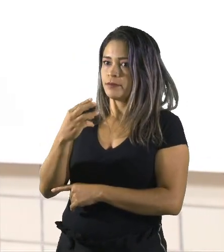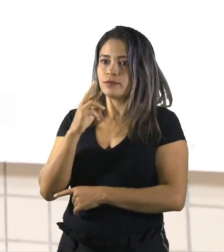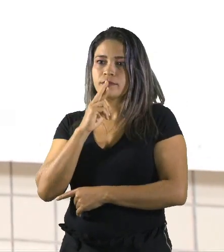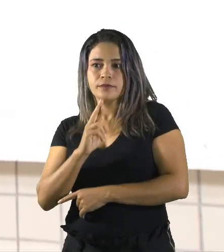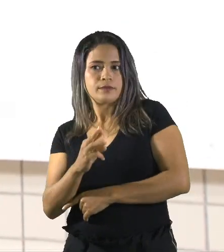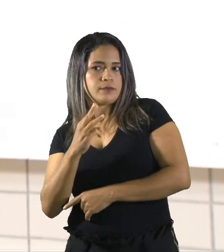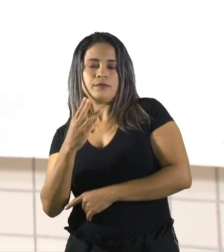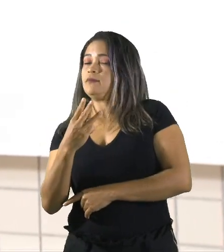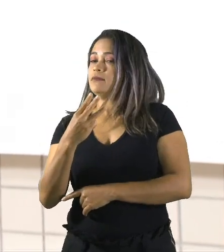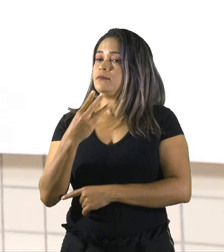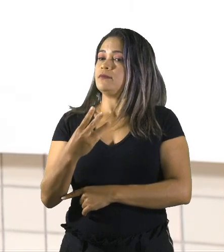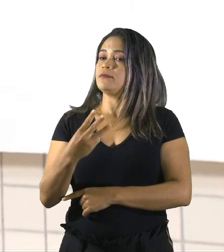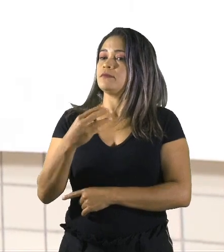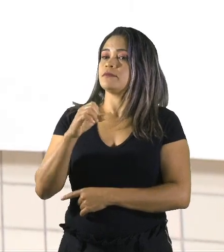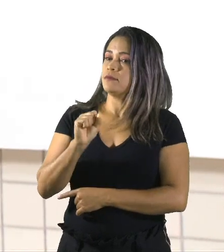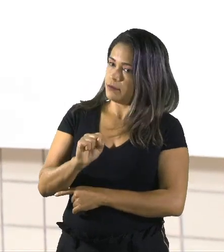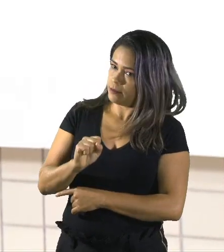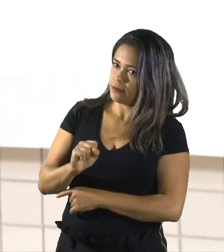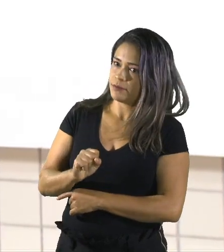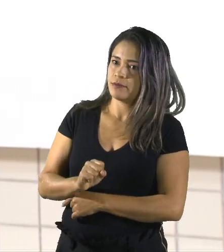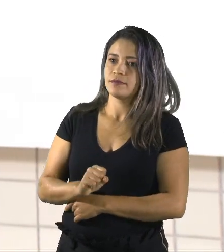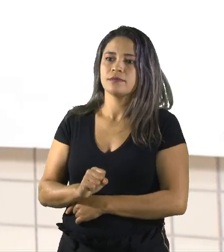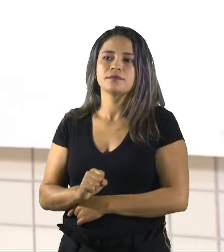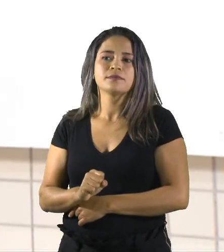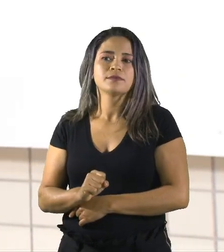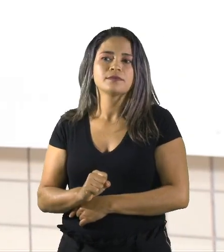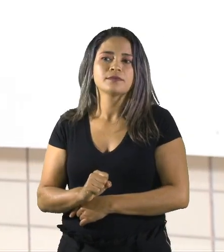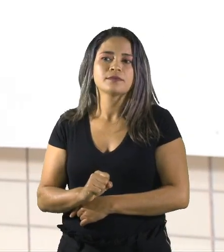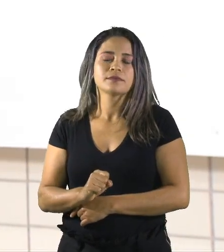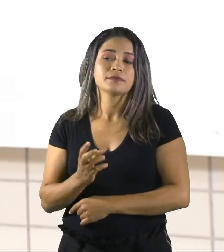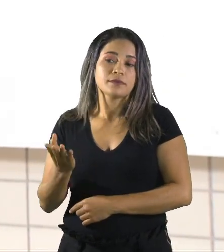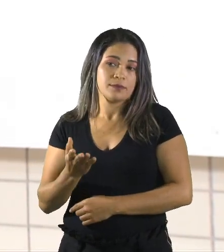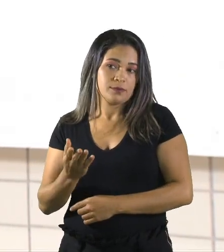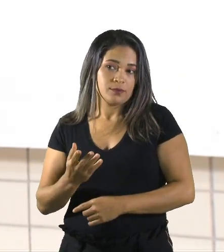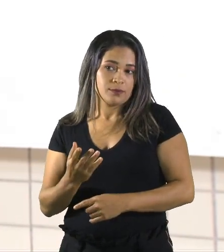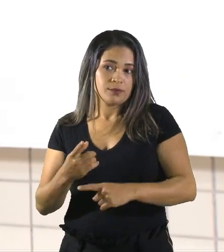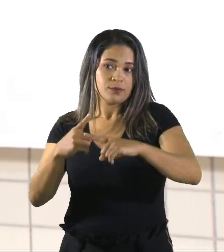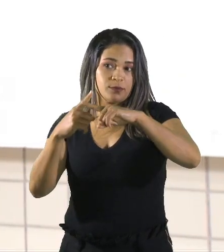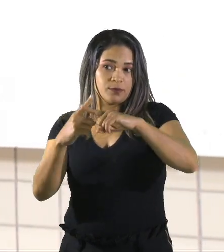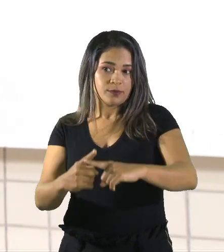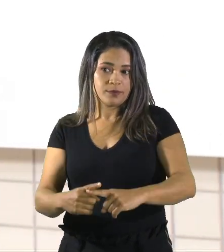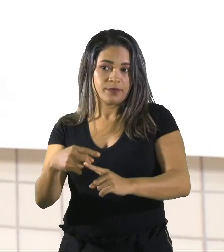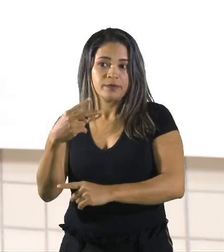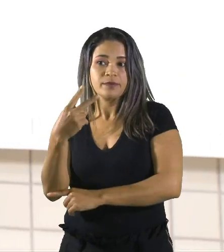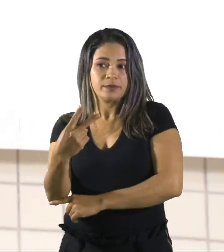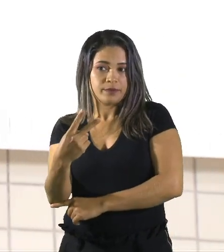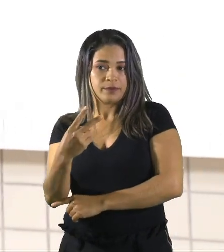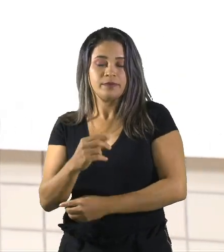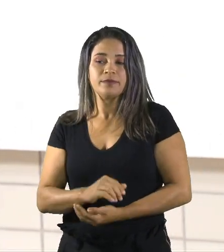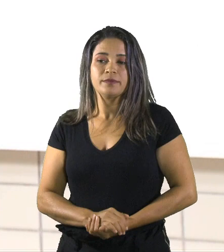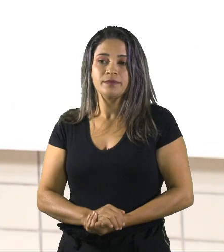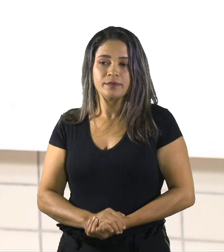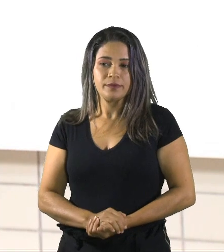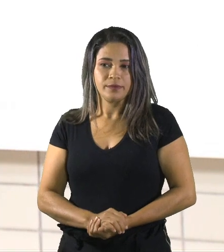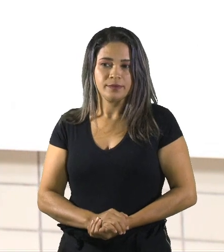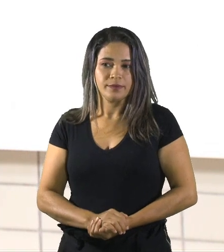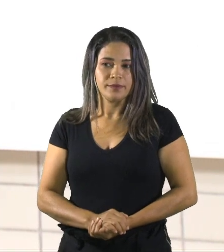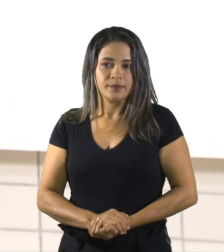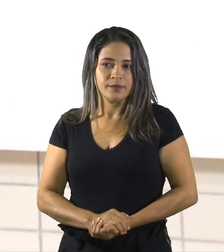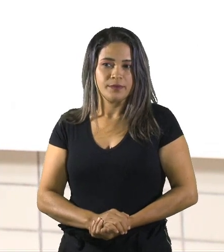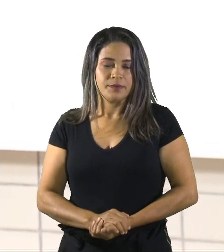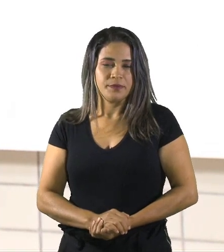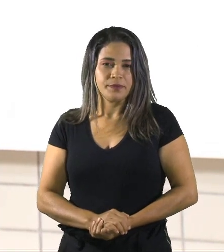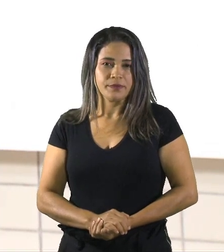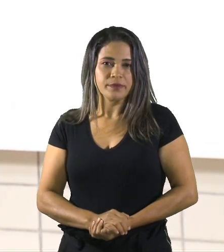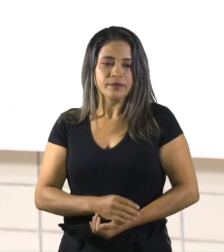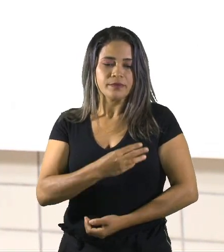38. Depois, o que você vai fazer? Multiplica por 2. Então, 38